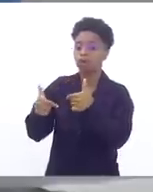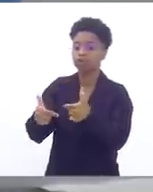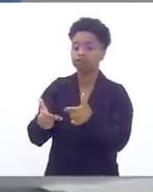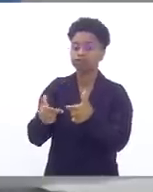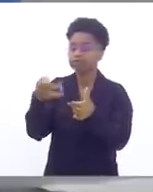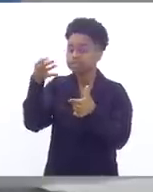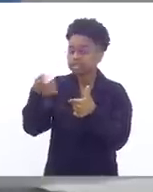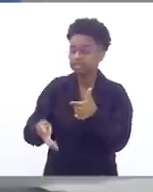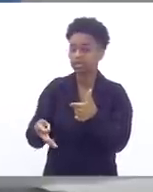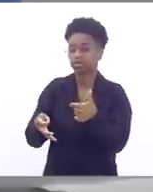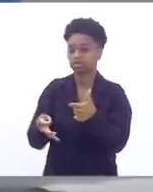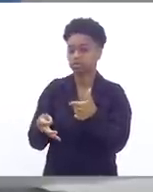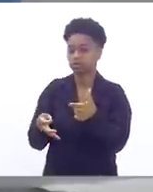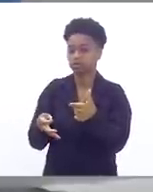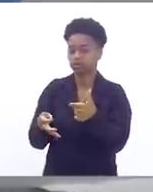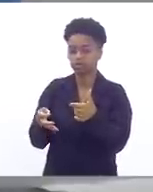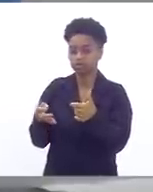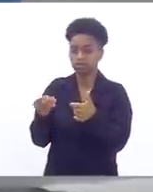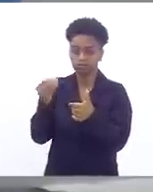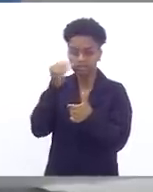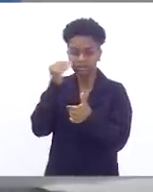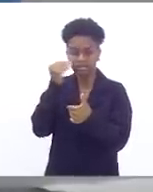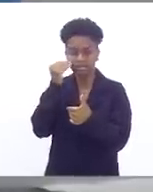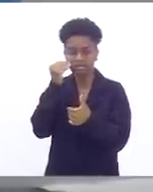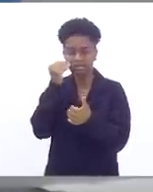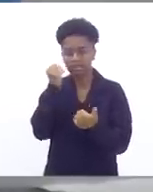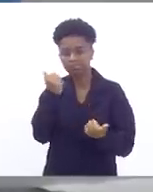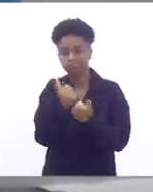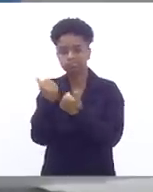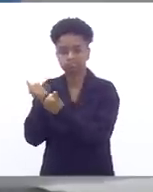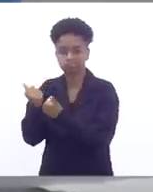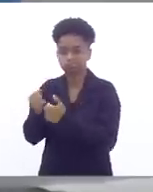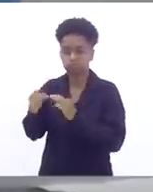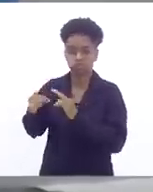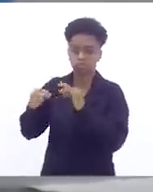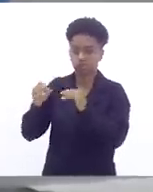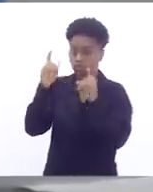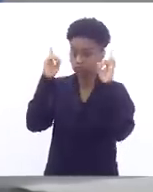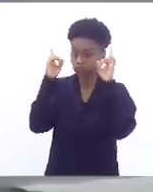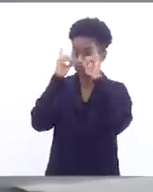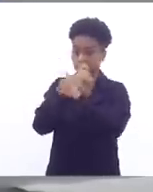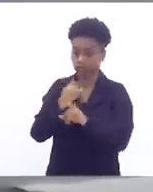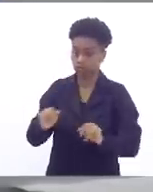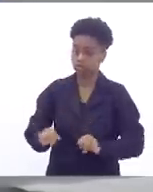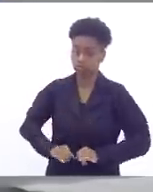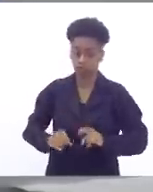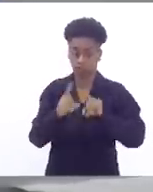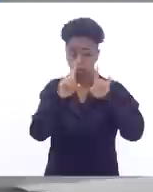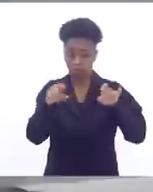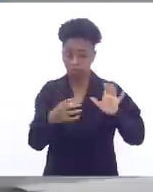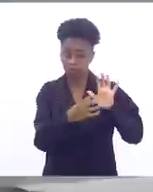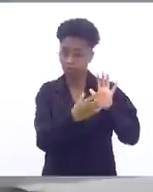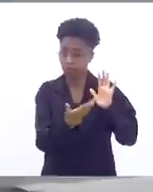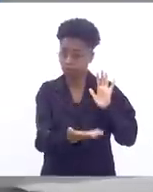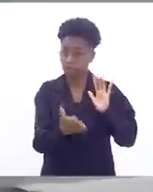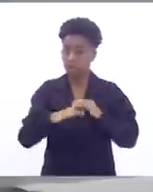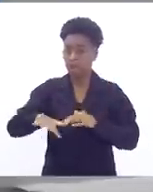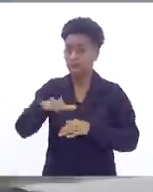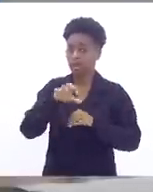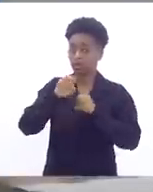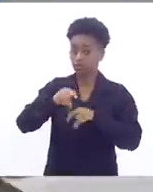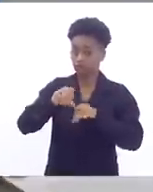exatamente procurar aparar né todas essas dificuldades que sofrem os servidores da educação